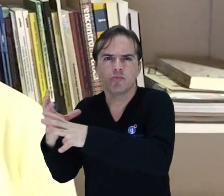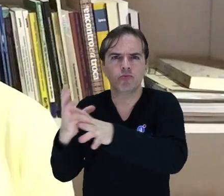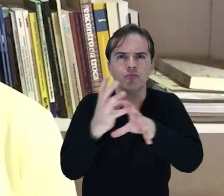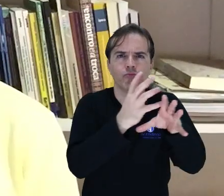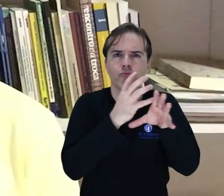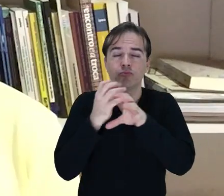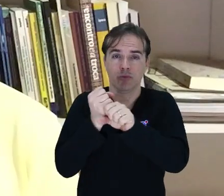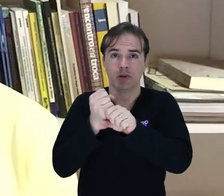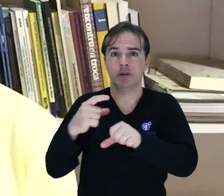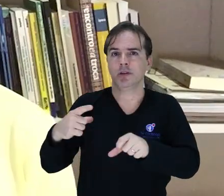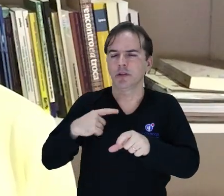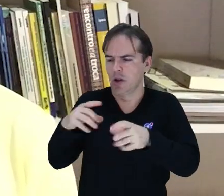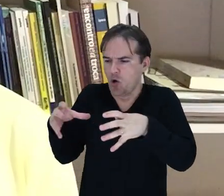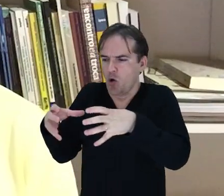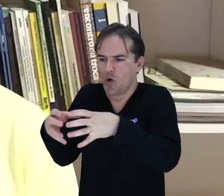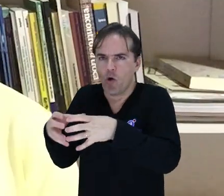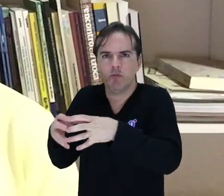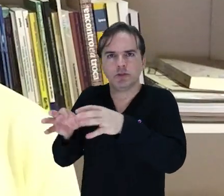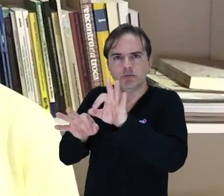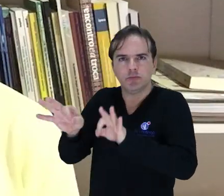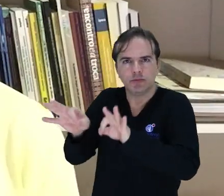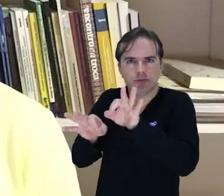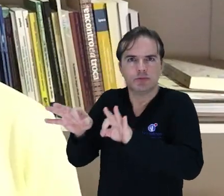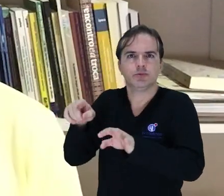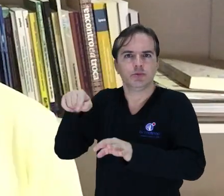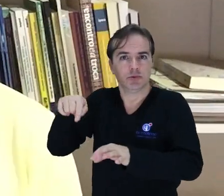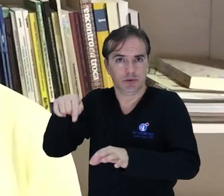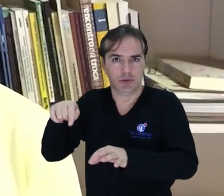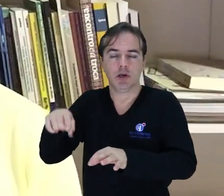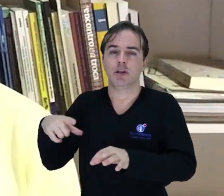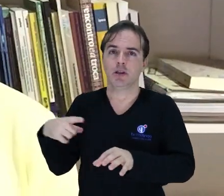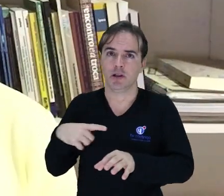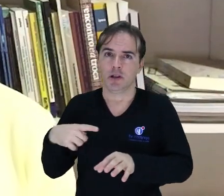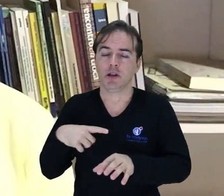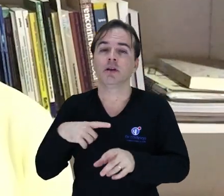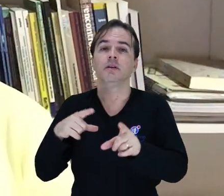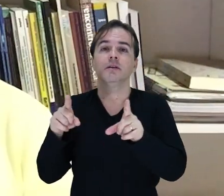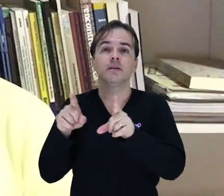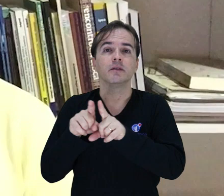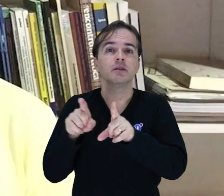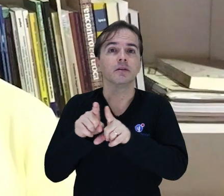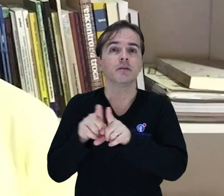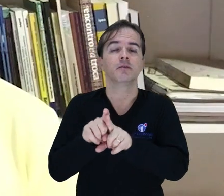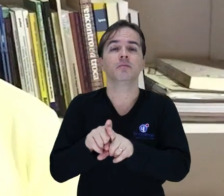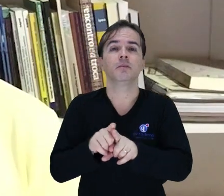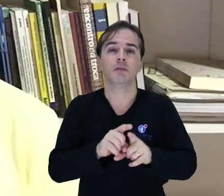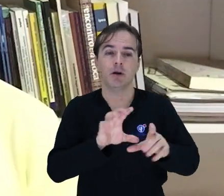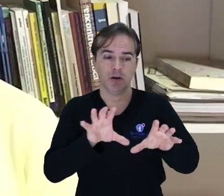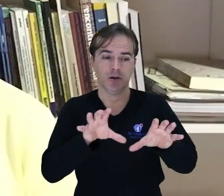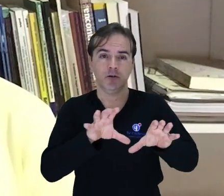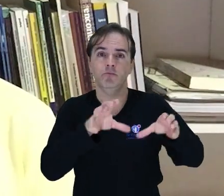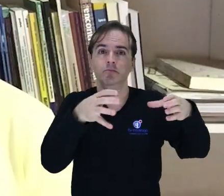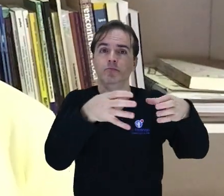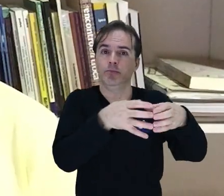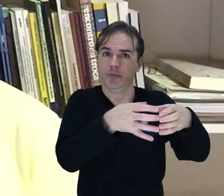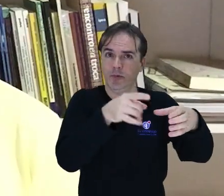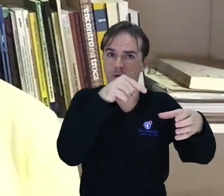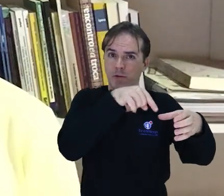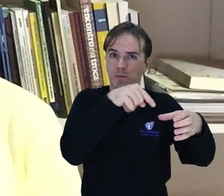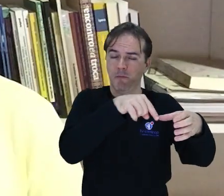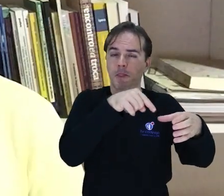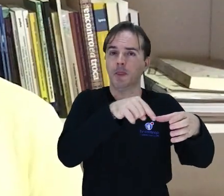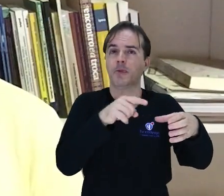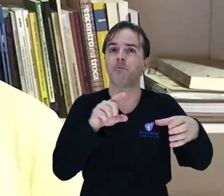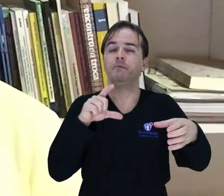instituições compõe a comissão organizadora do evento, e essa